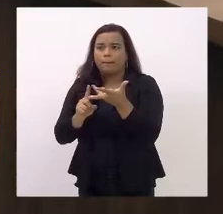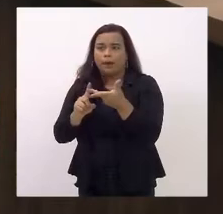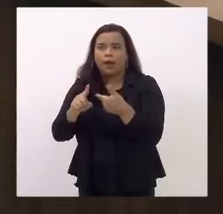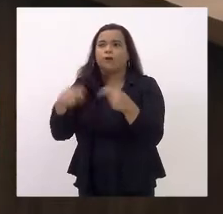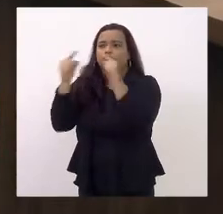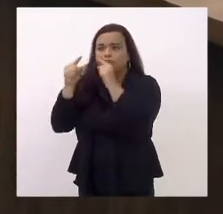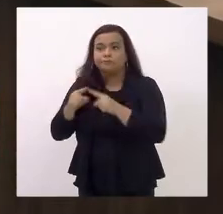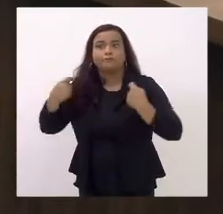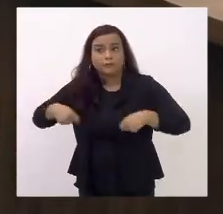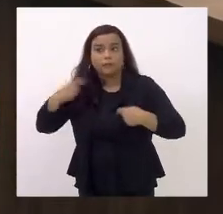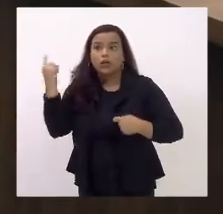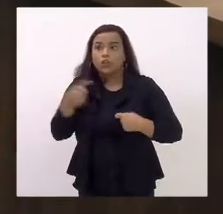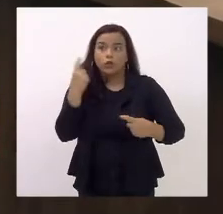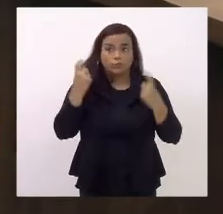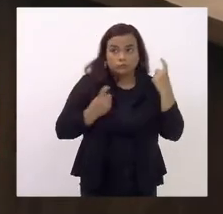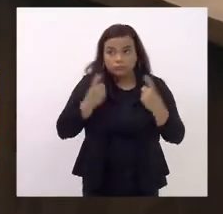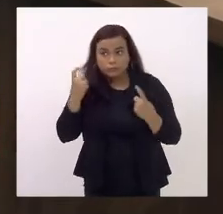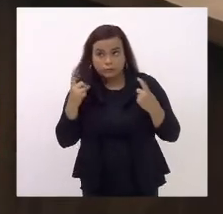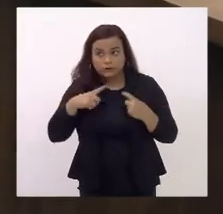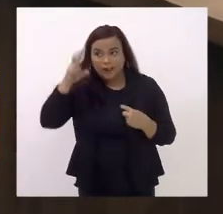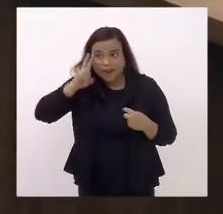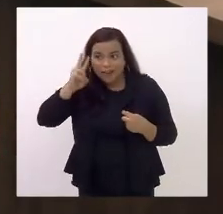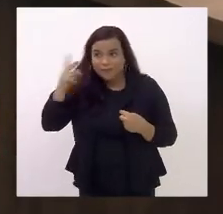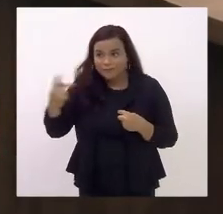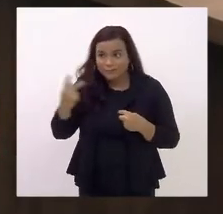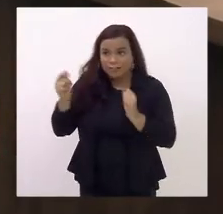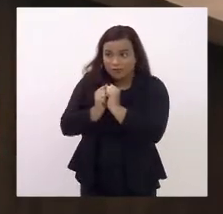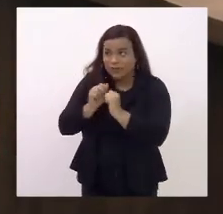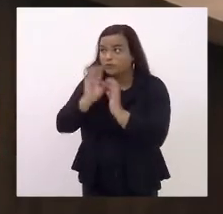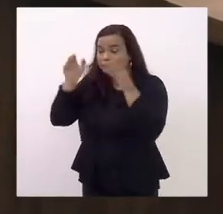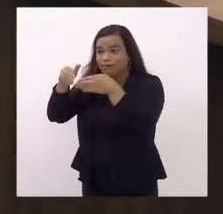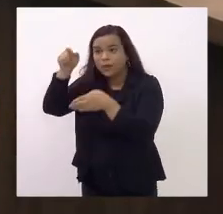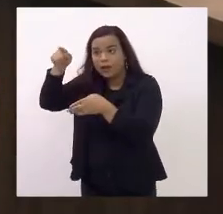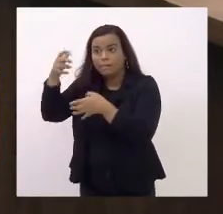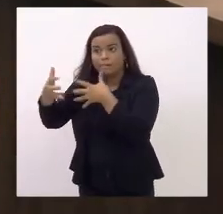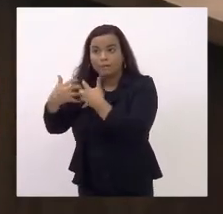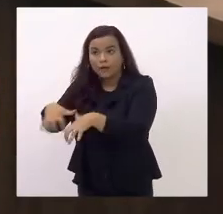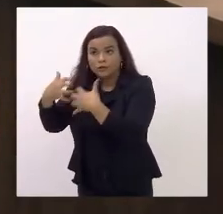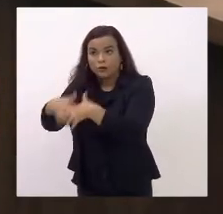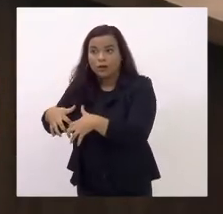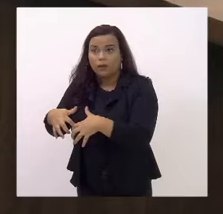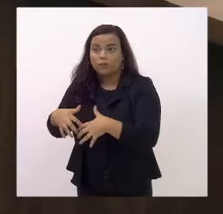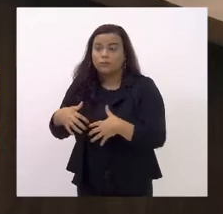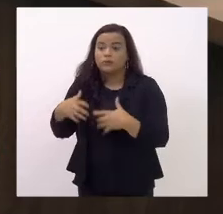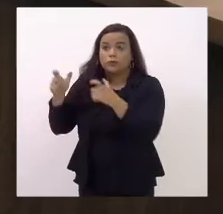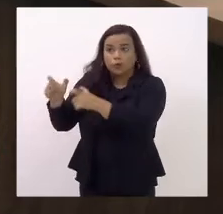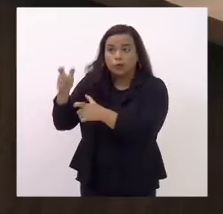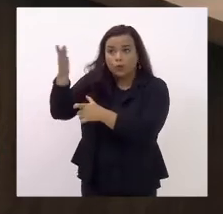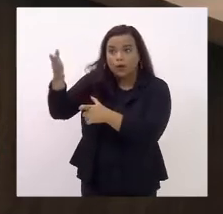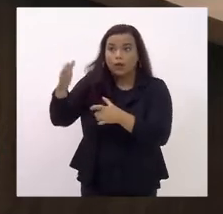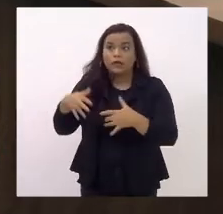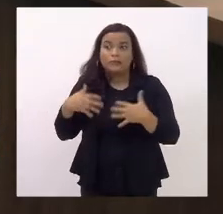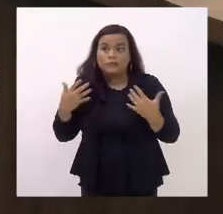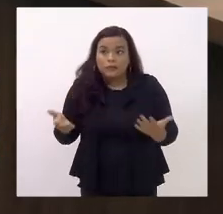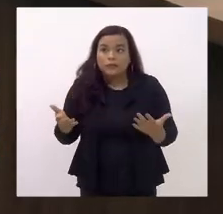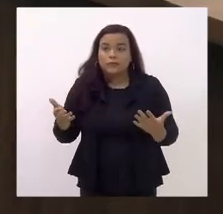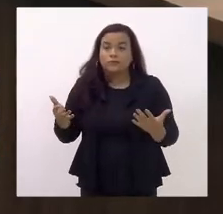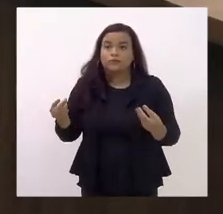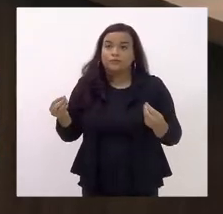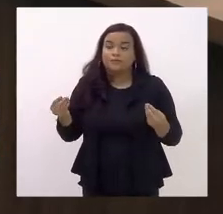gente teve essa preocupação quando fez isso para Petrópolis. Então, senhor presidente,